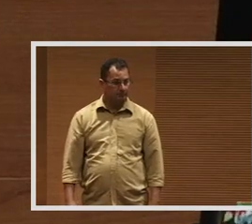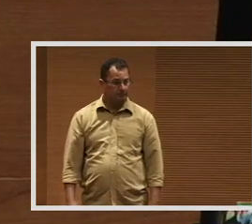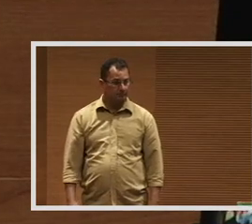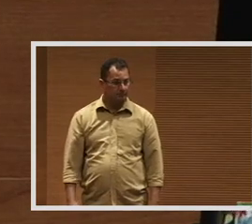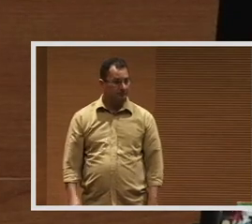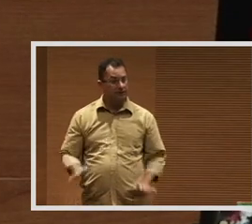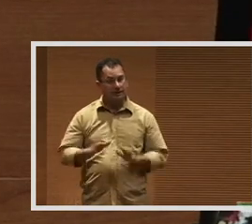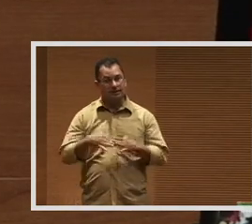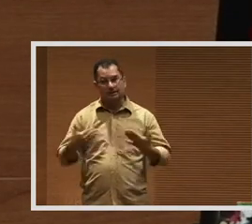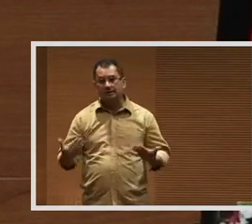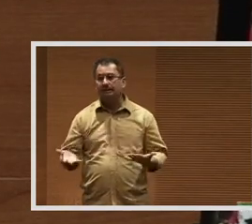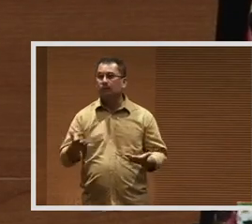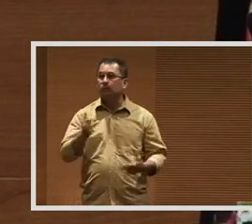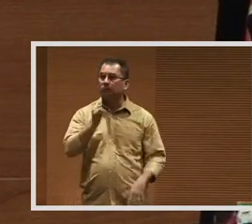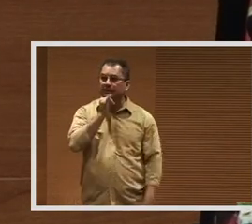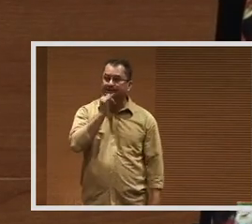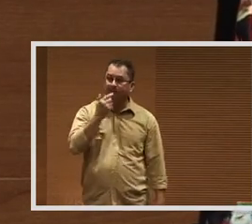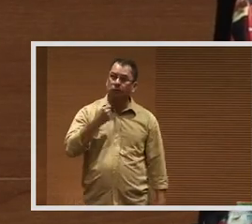Então, por exemplo,